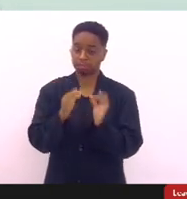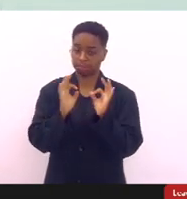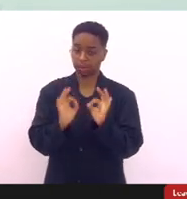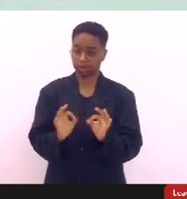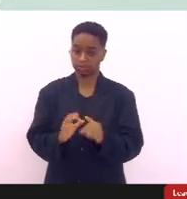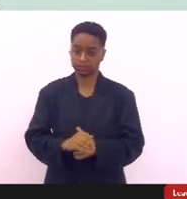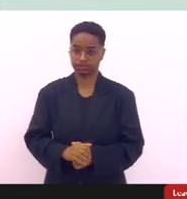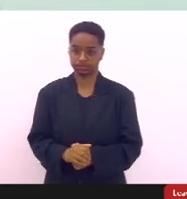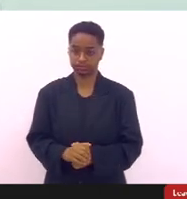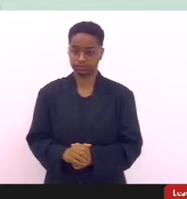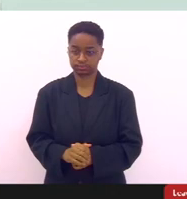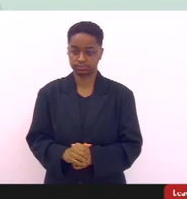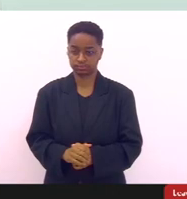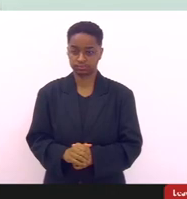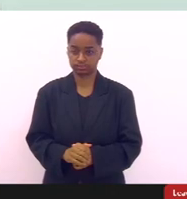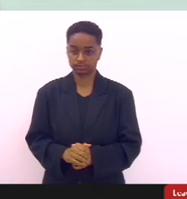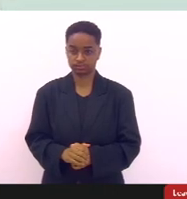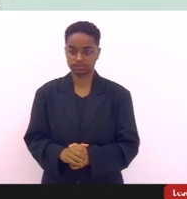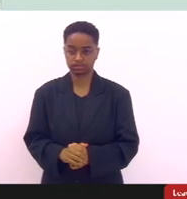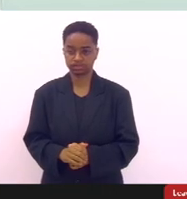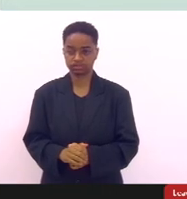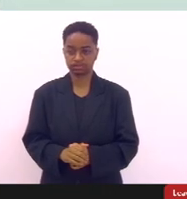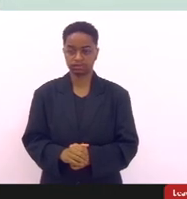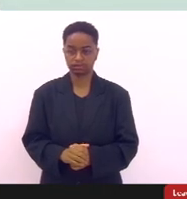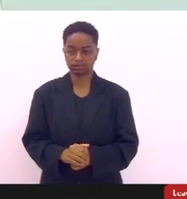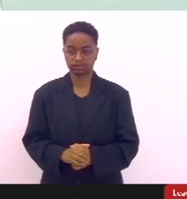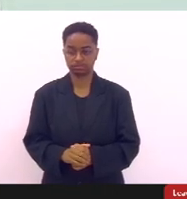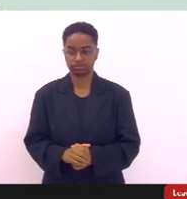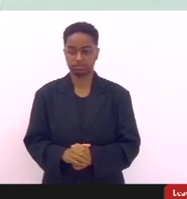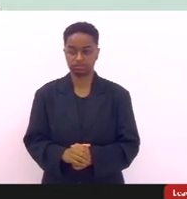que algo que é mais ou menos